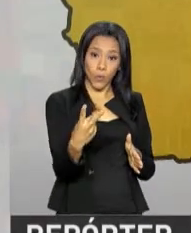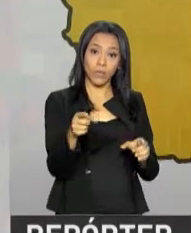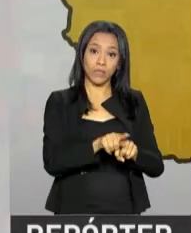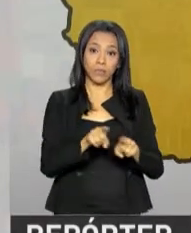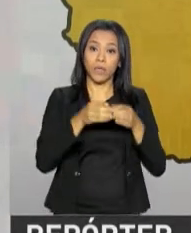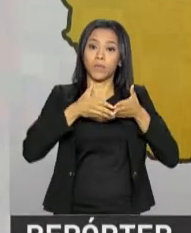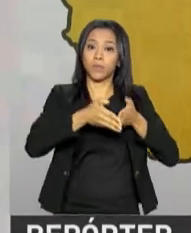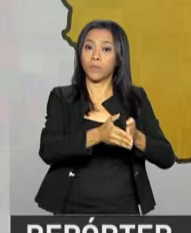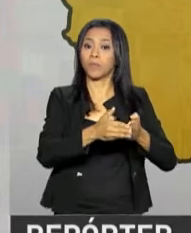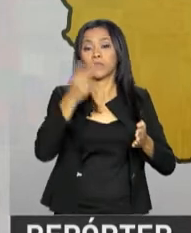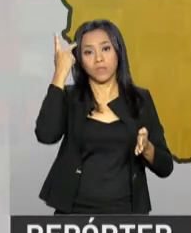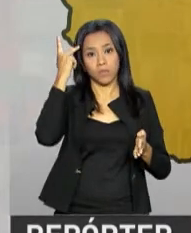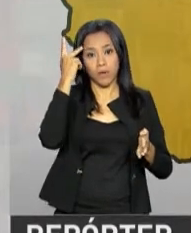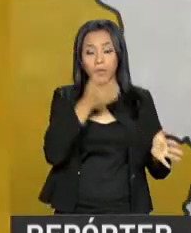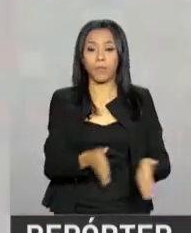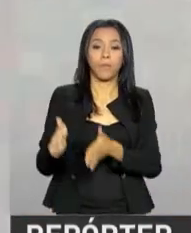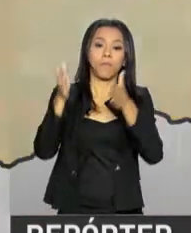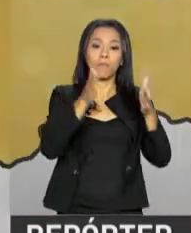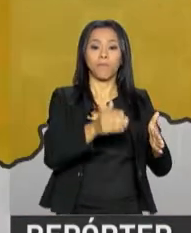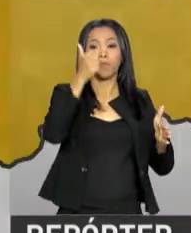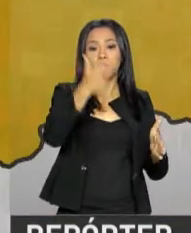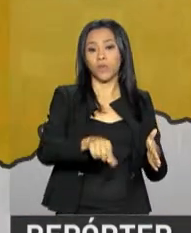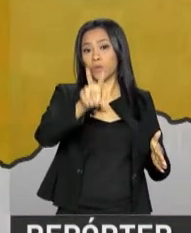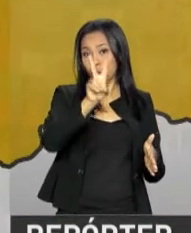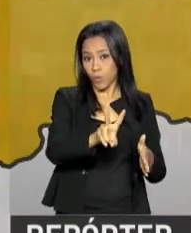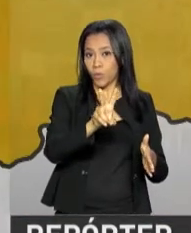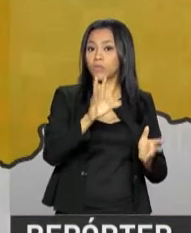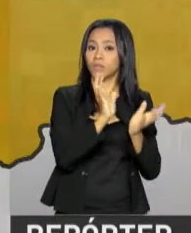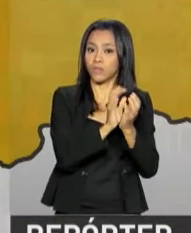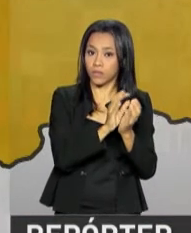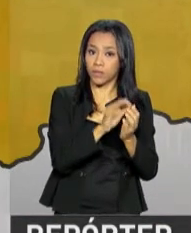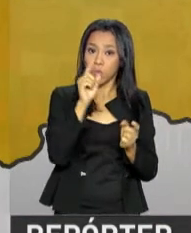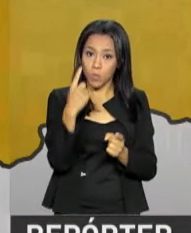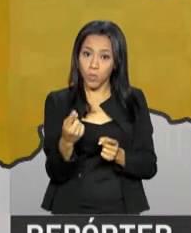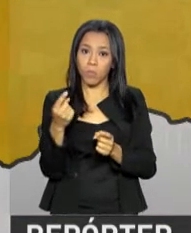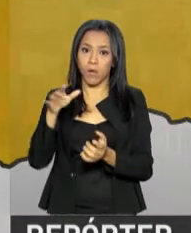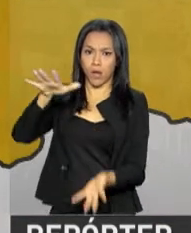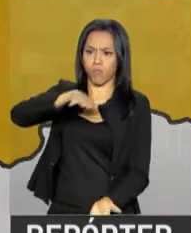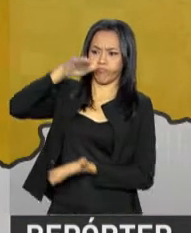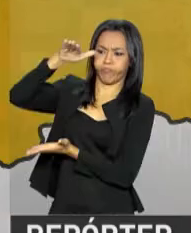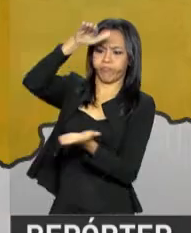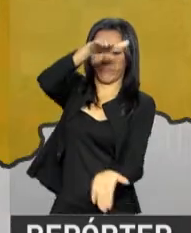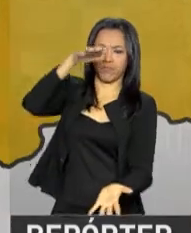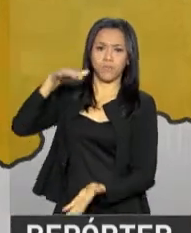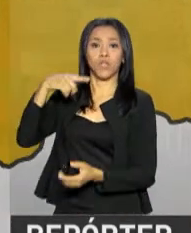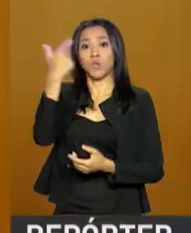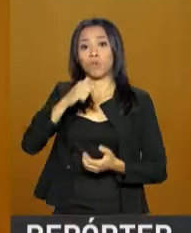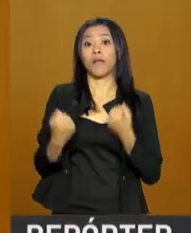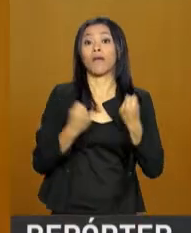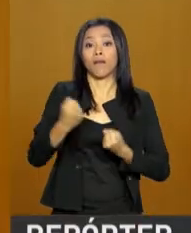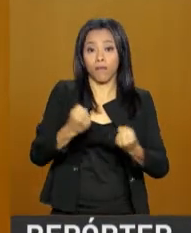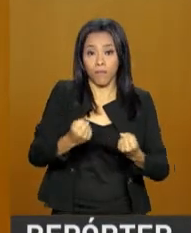de santos em são paulo e dois no porto de suape em pernambuco um para containers e outro para veículos